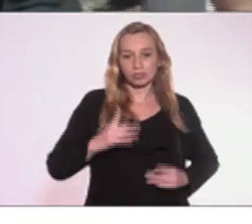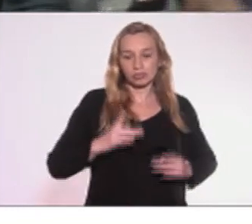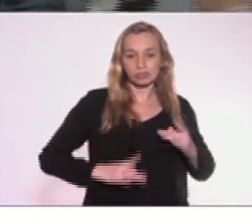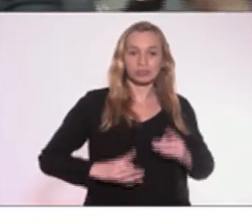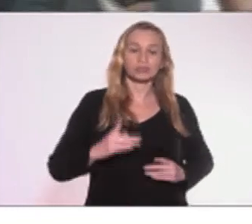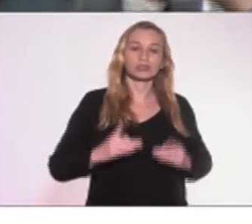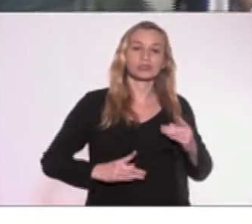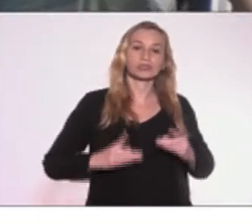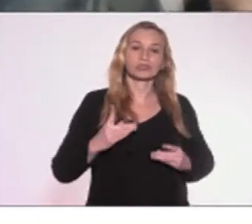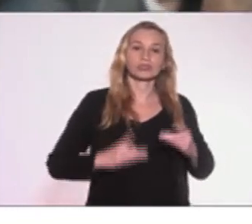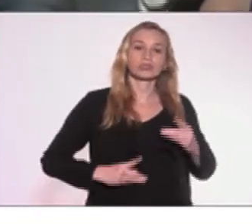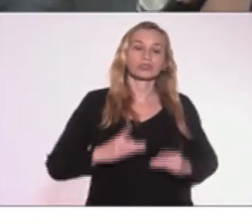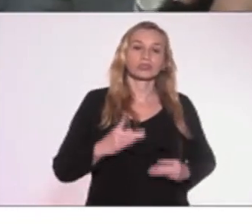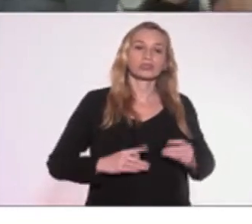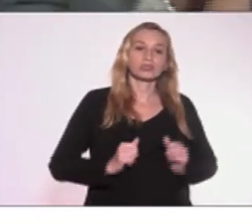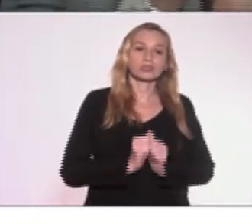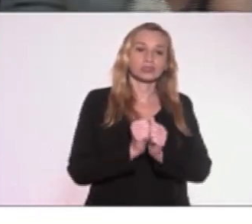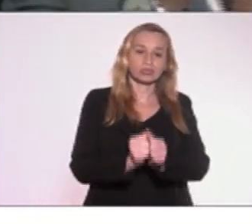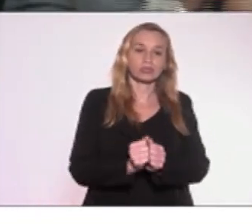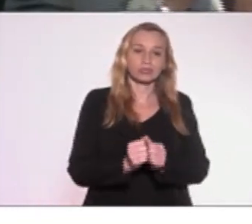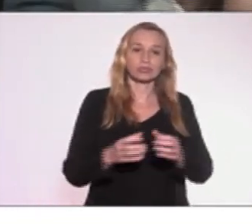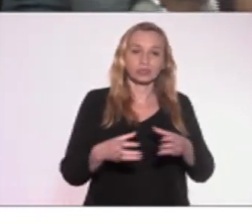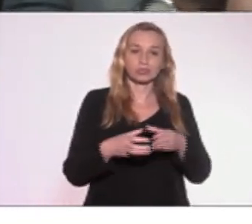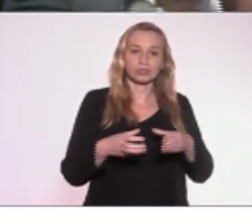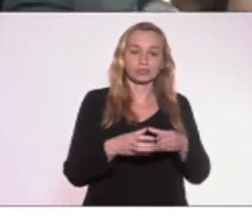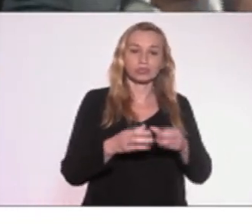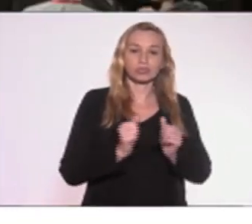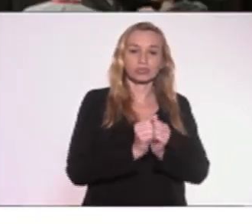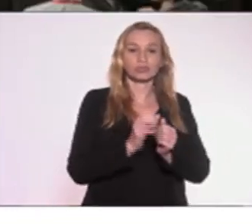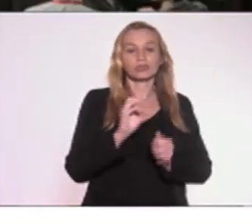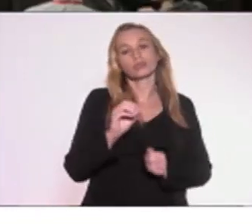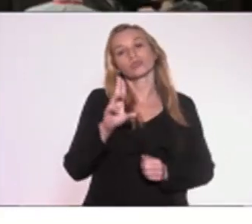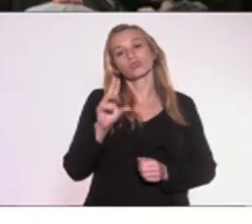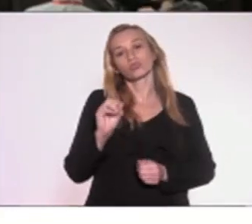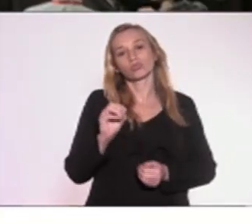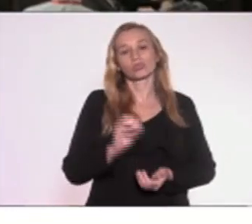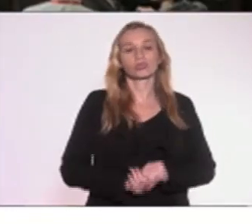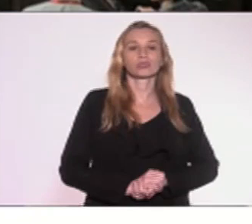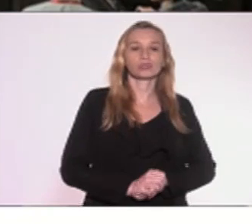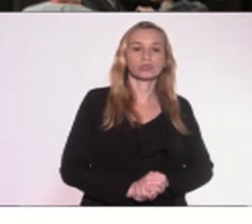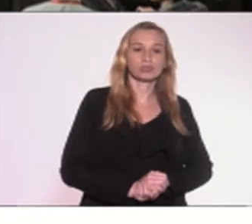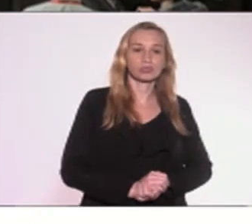comitê para fazer um trabalho junto à ONU.